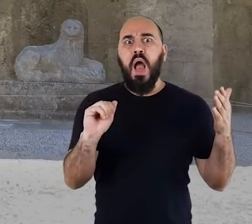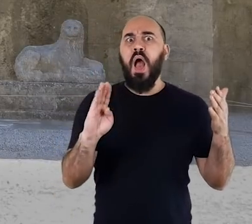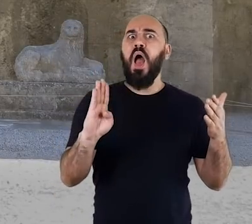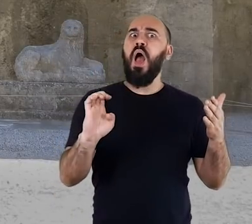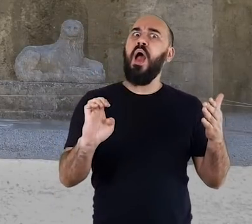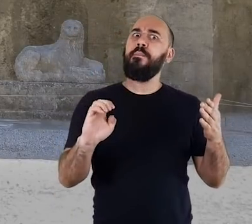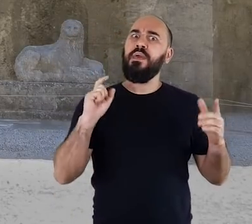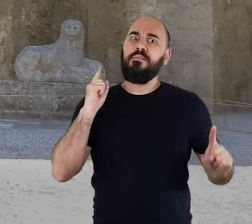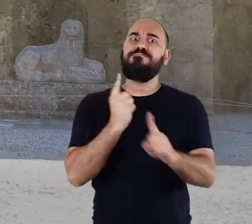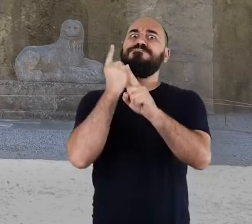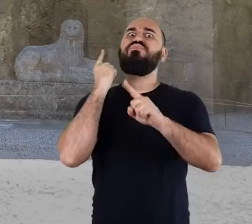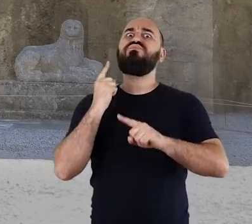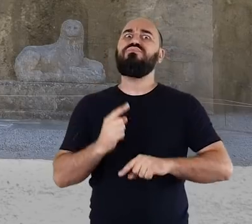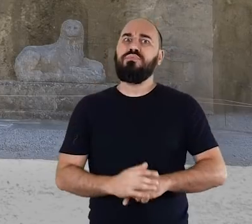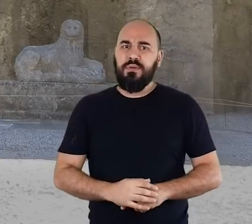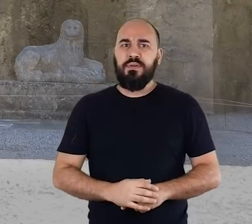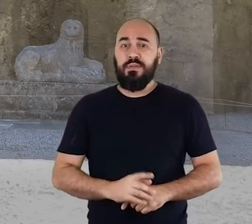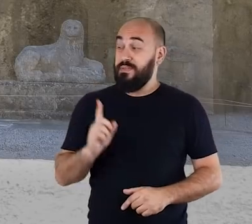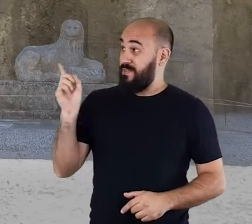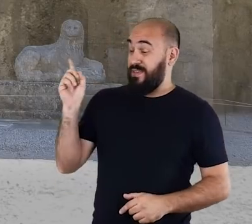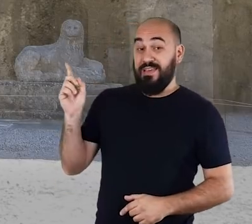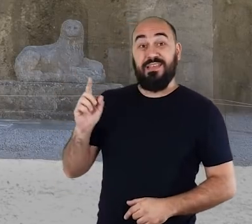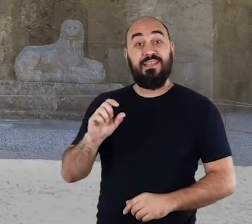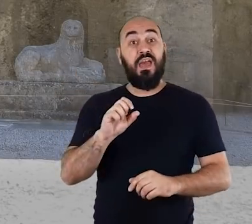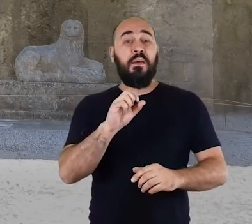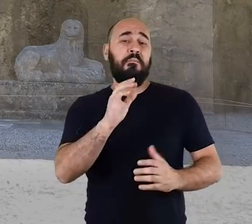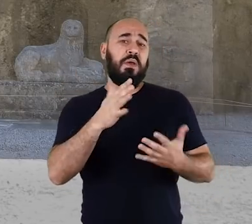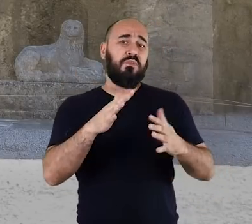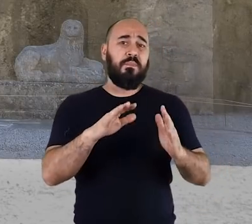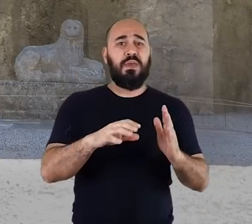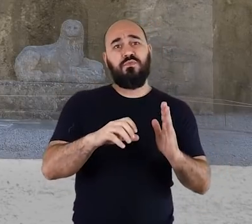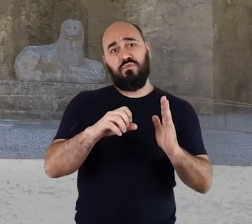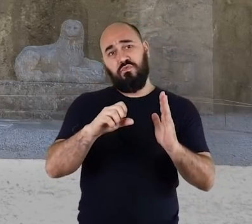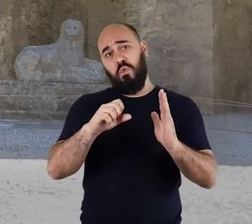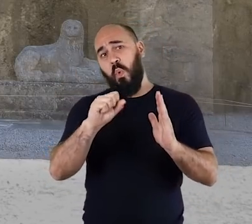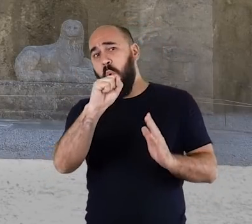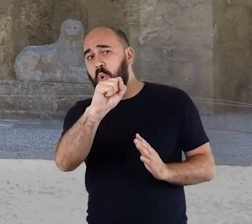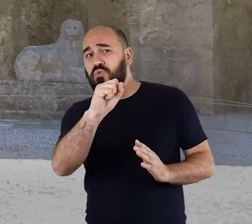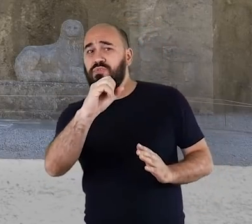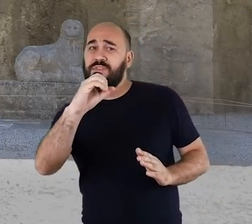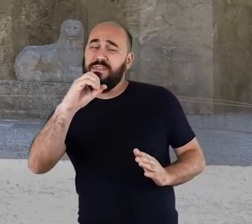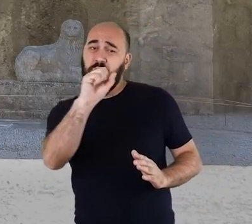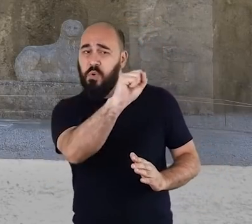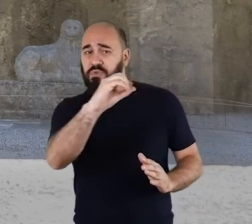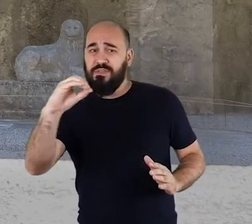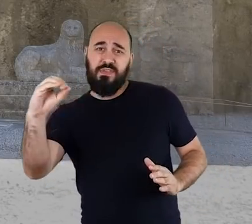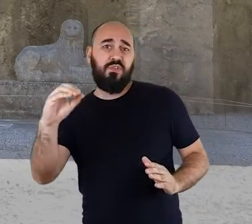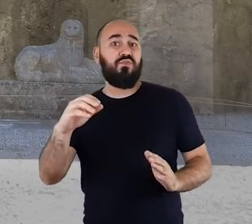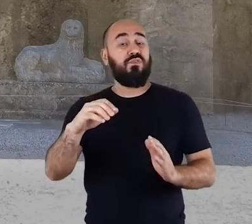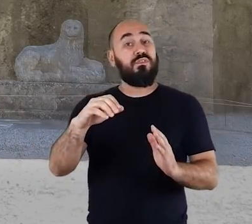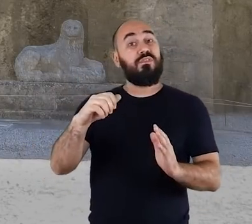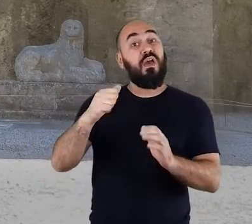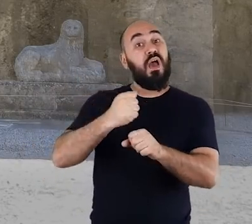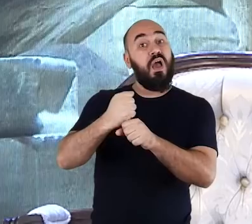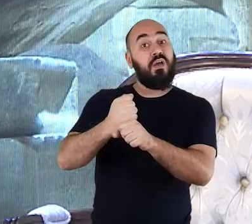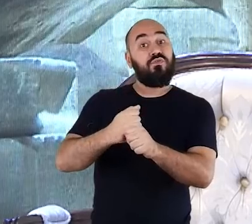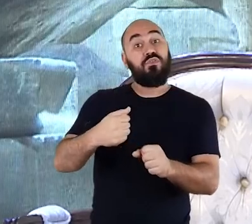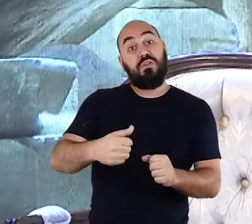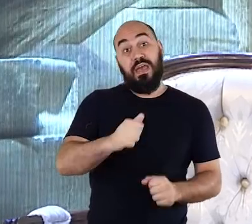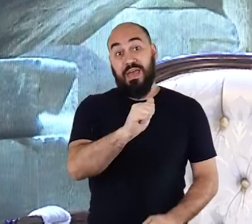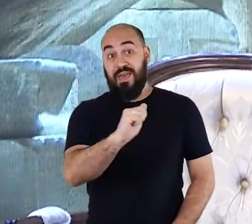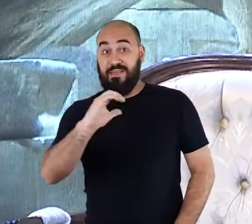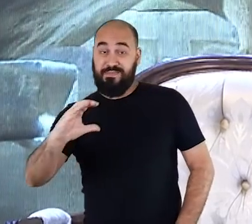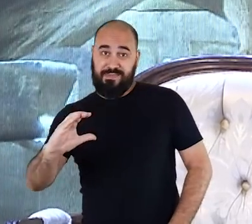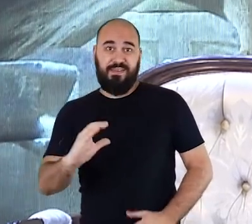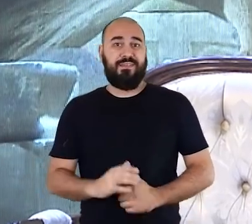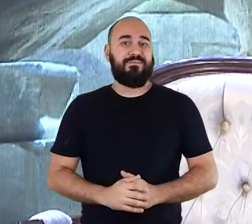Karkar, ocorrida por volta de 800 anos mais ou menos antes de Cristo, e o nome do rei bíblico está estampado ali. Durante